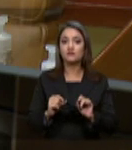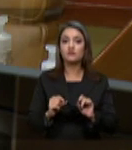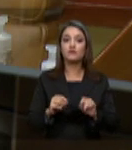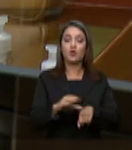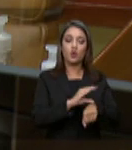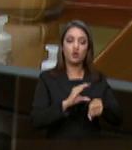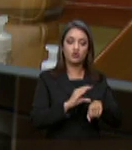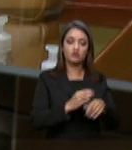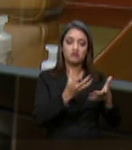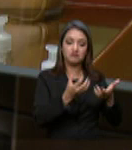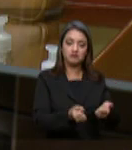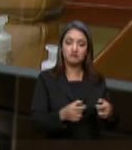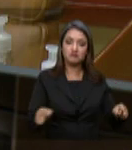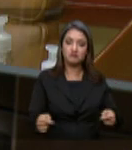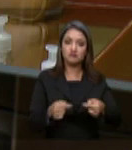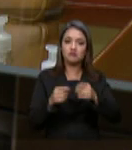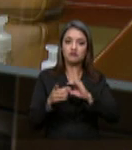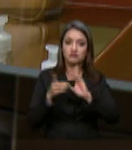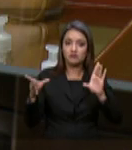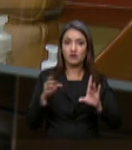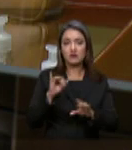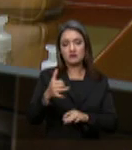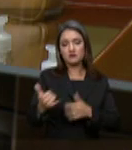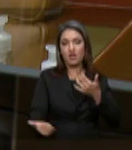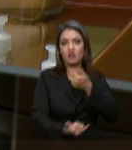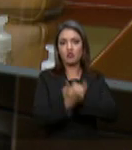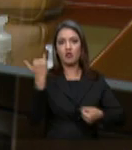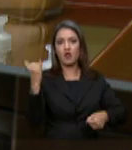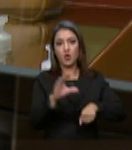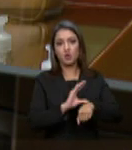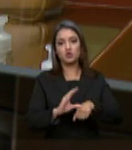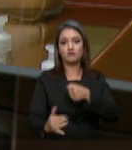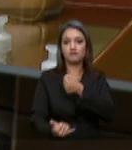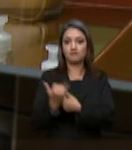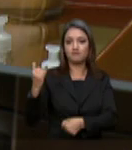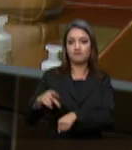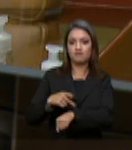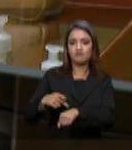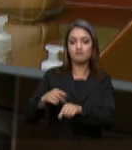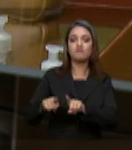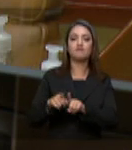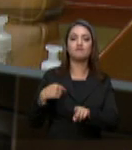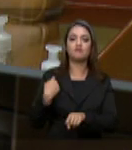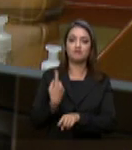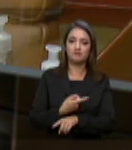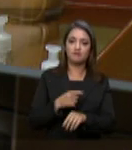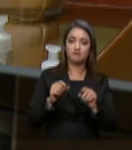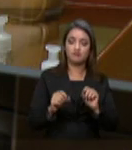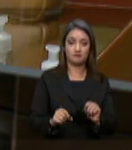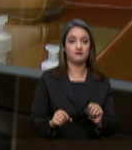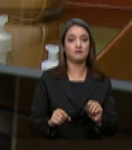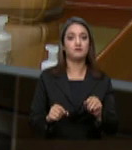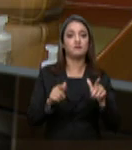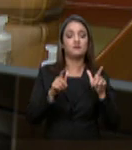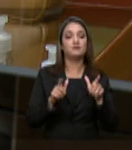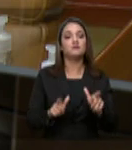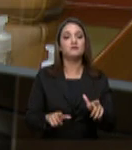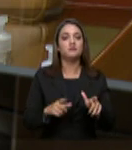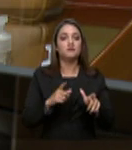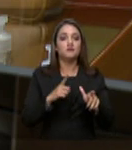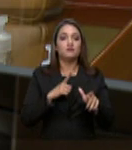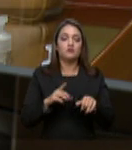democracia traidor da Constituição é traidor da Pátria e nós estamos exatamente como instituição democrática condicionalmente